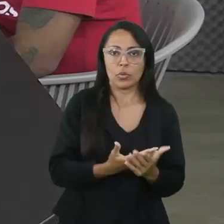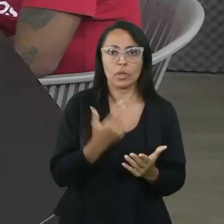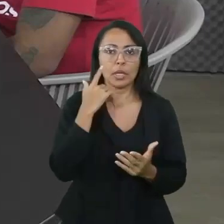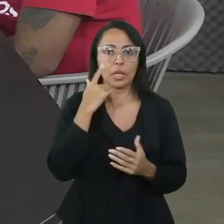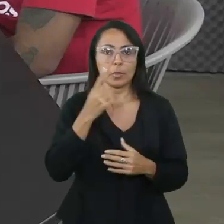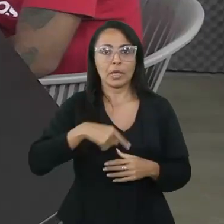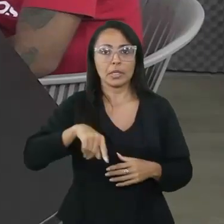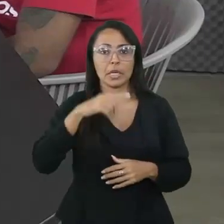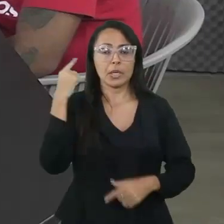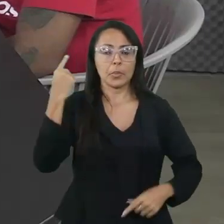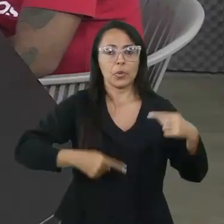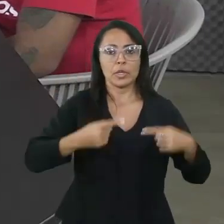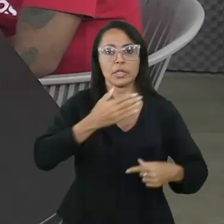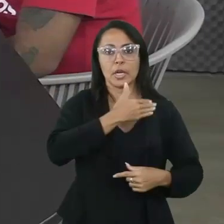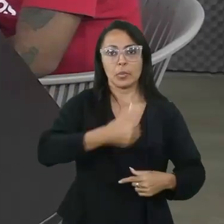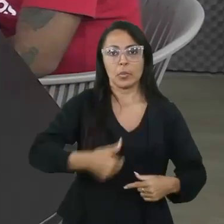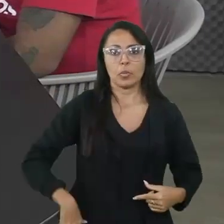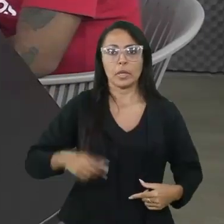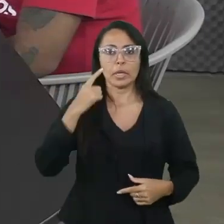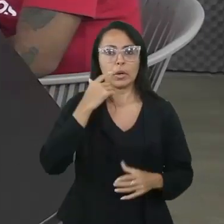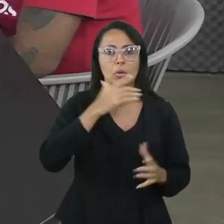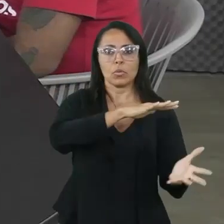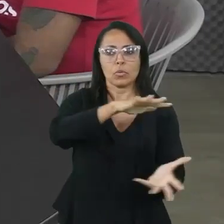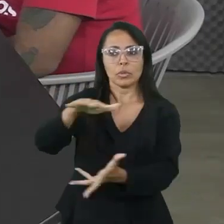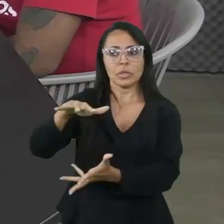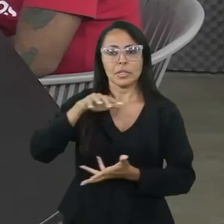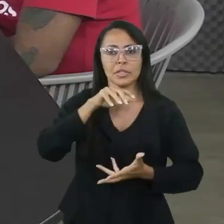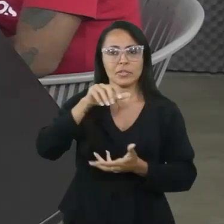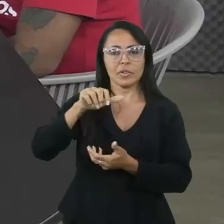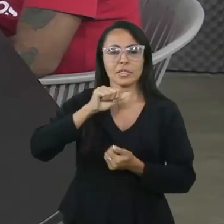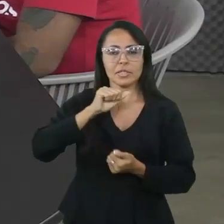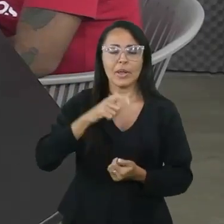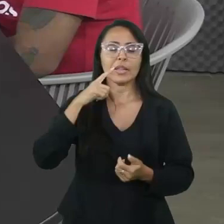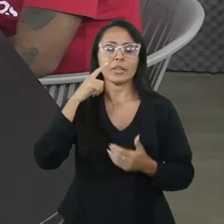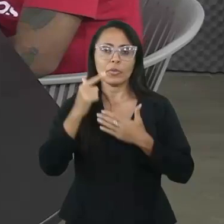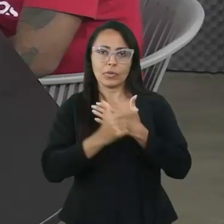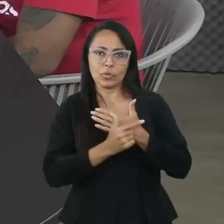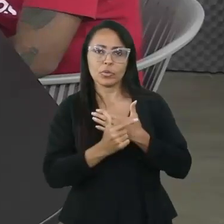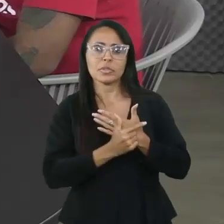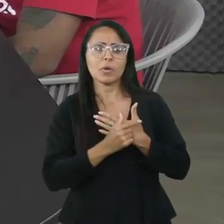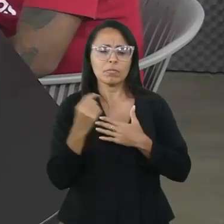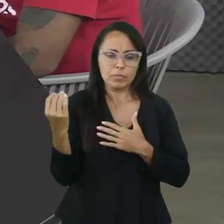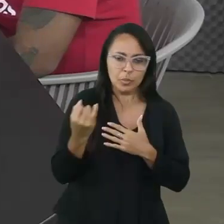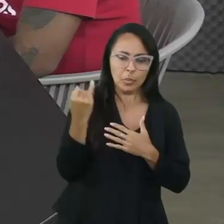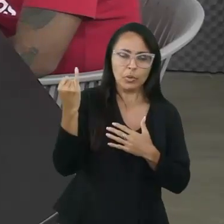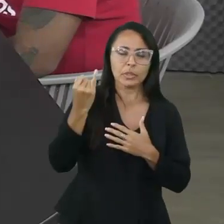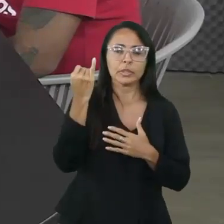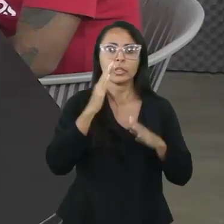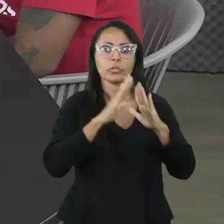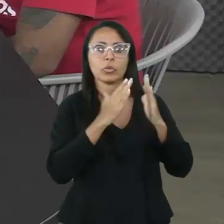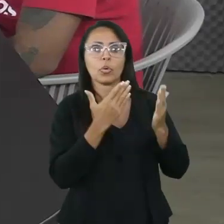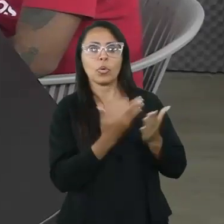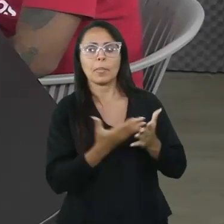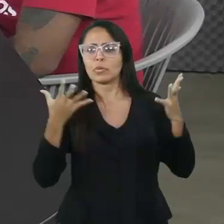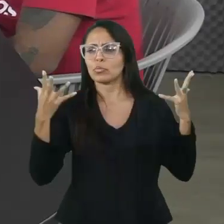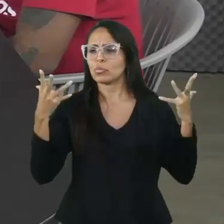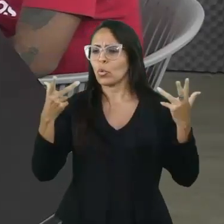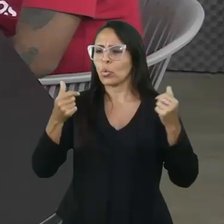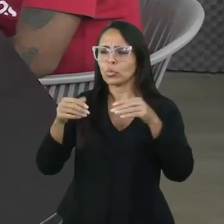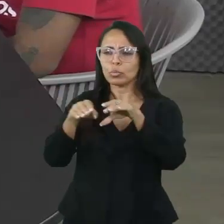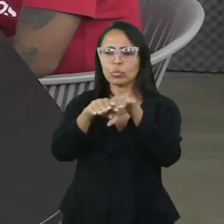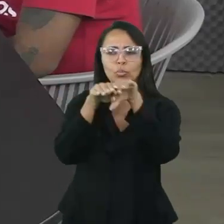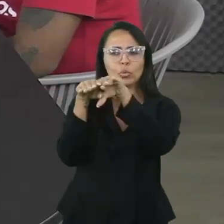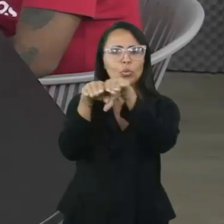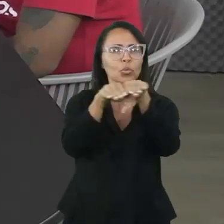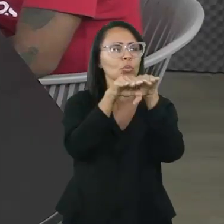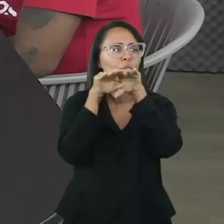política pública universal, ela já tem uma função social gigante, né? Dizer que a escola, ela é para todo mundo, não importa a idade, não importa